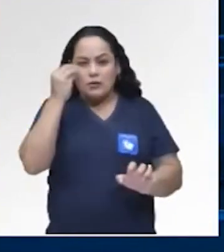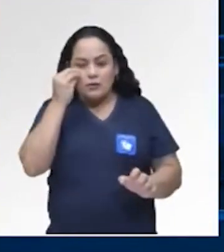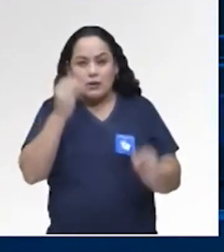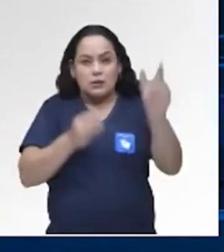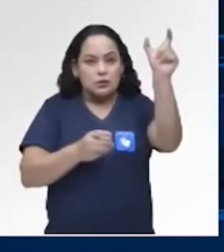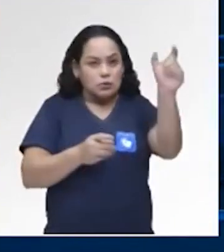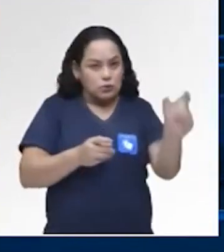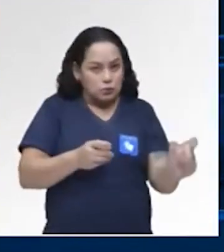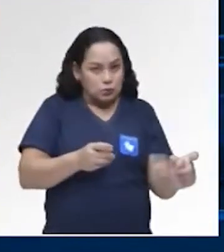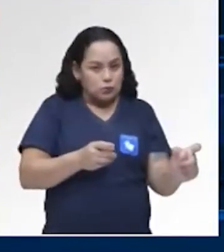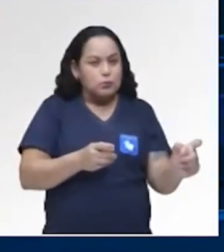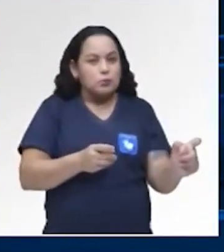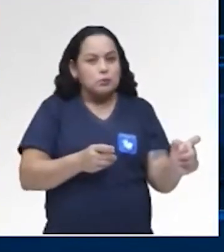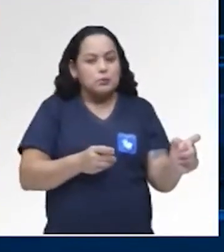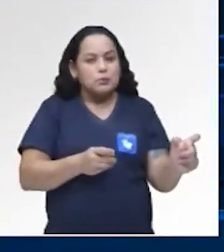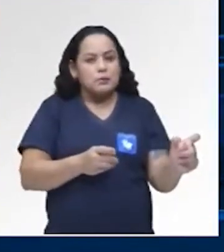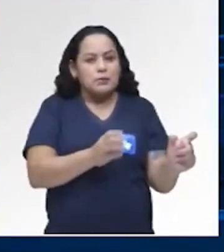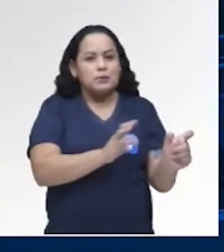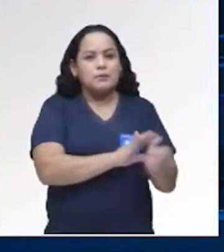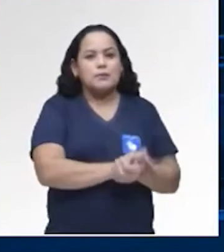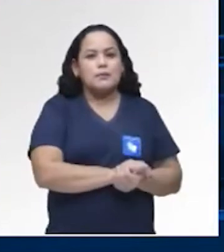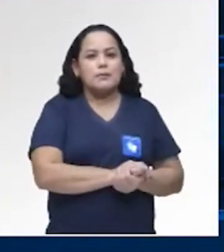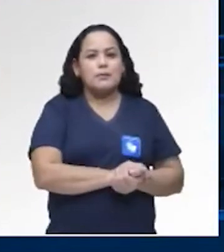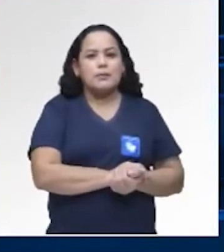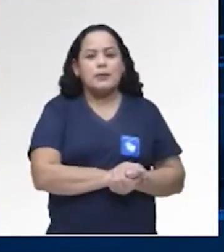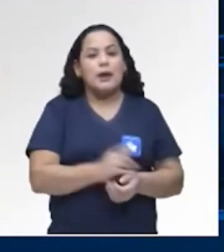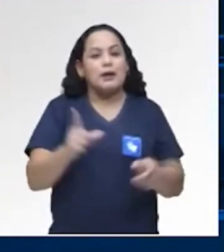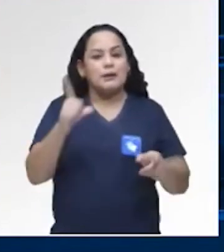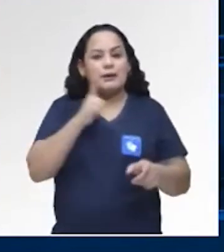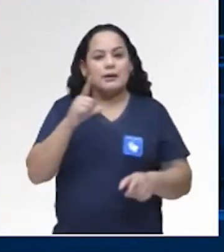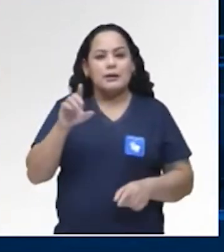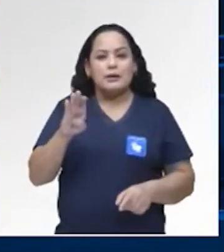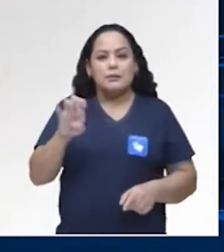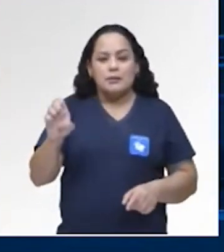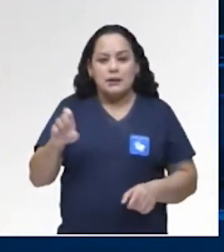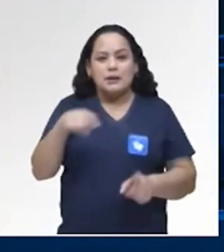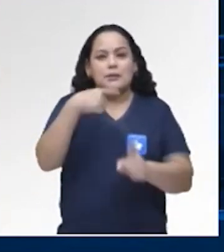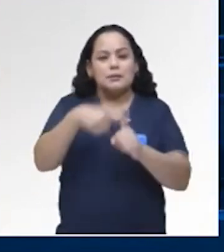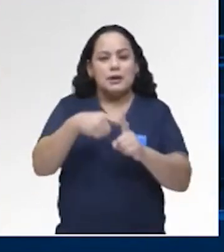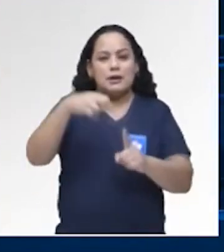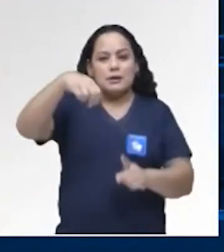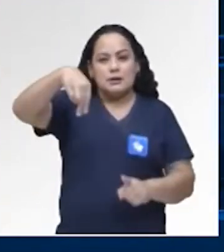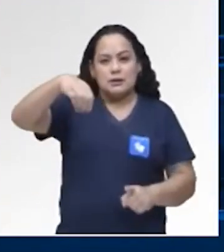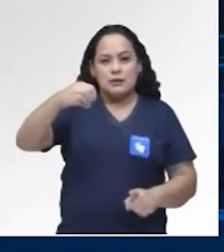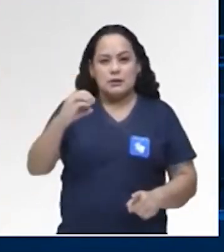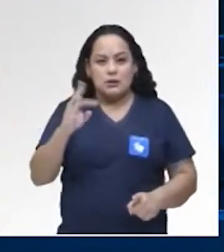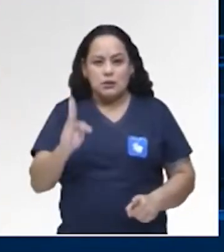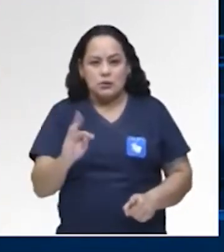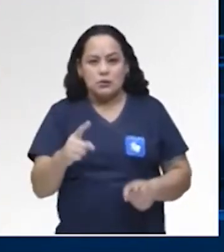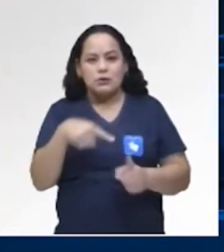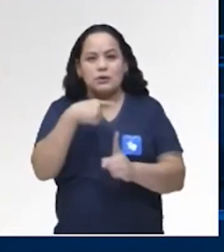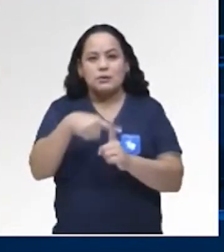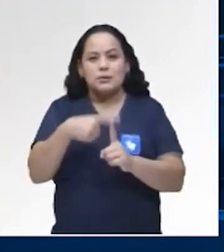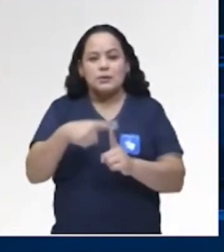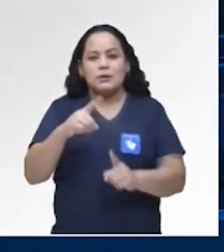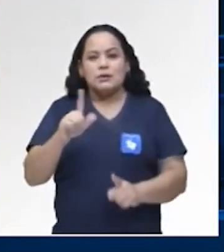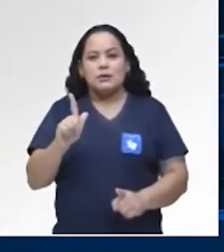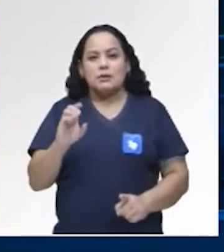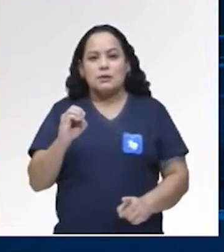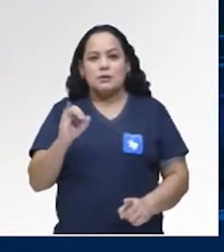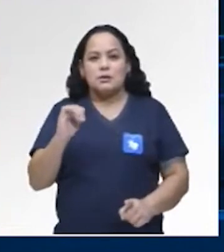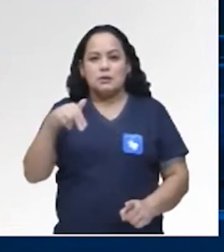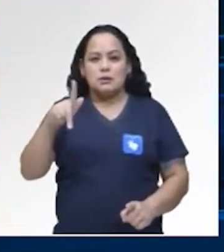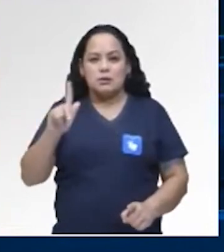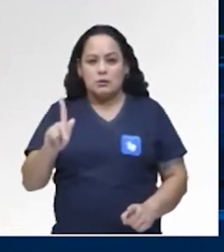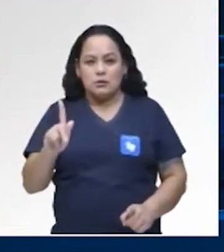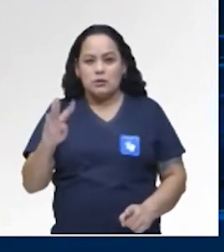Sujeito, né, o be, mais not, mais going to, mais verbo principal. E, claro,